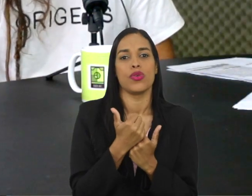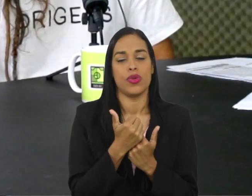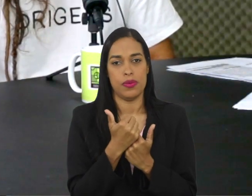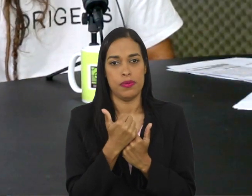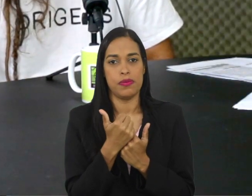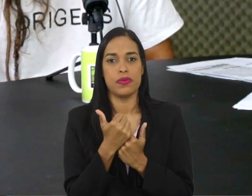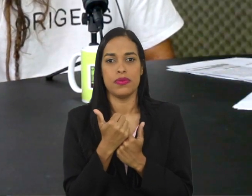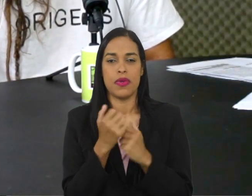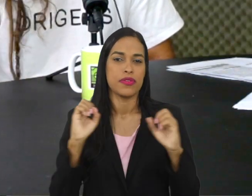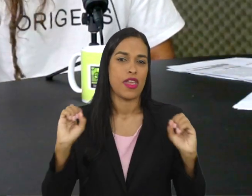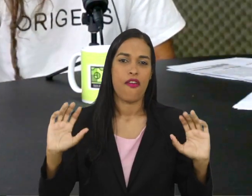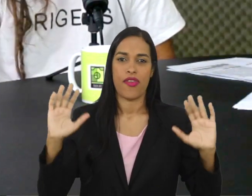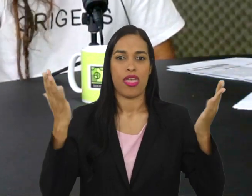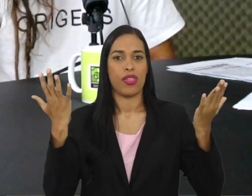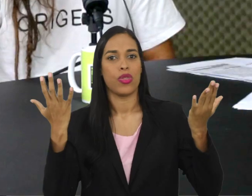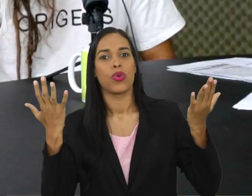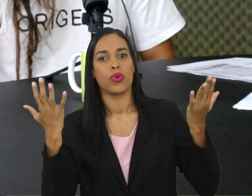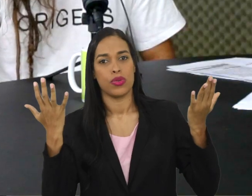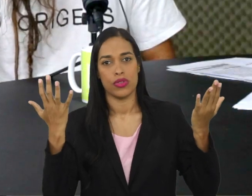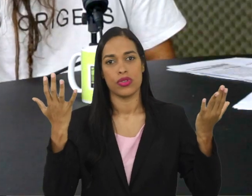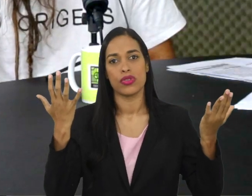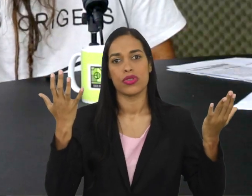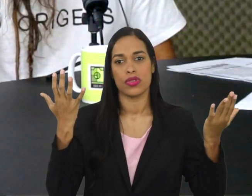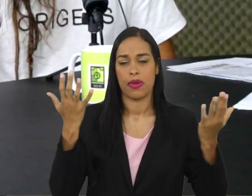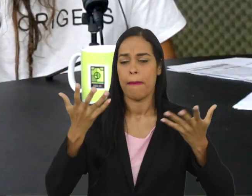que dá para fazer eventos